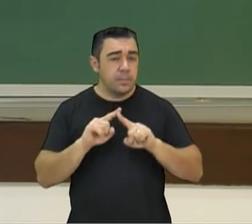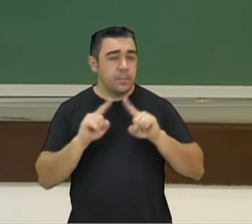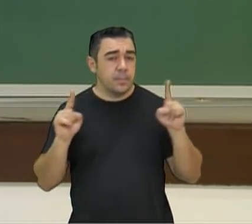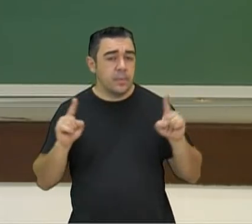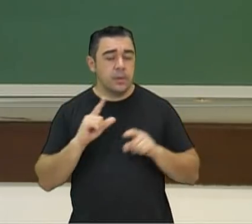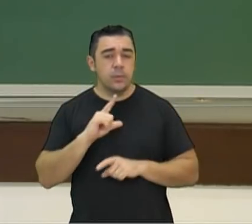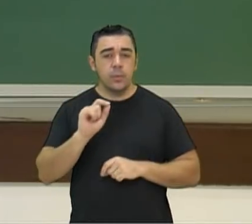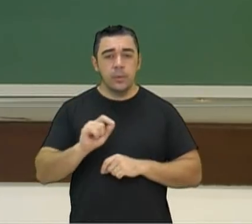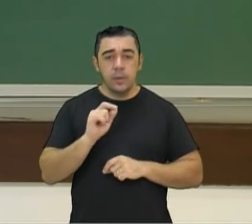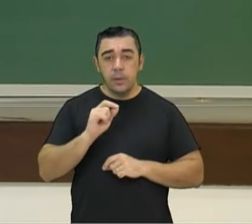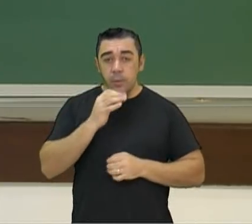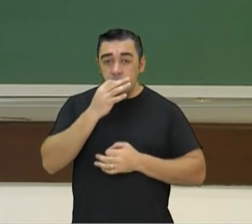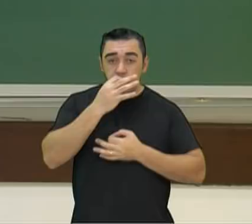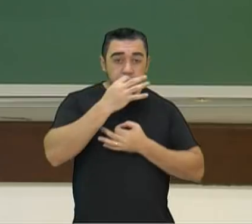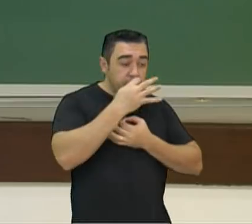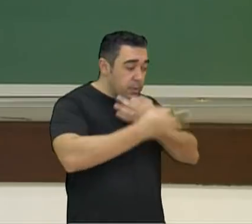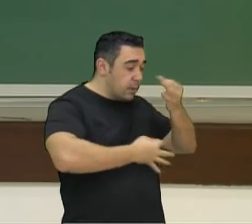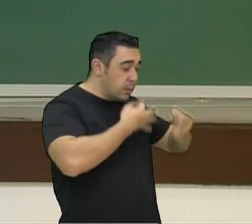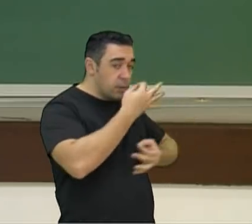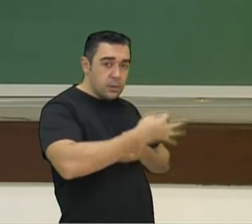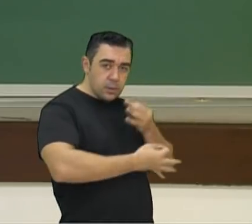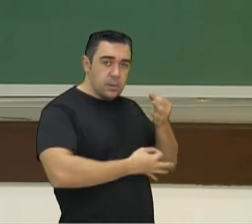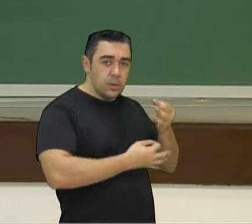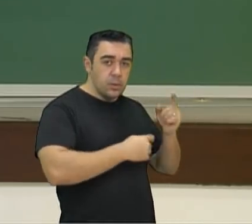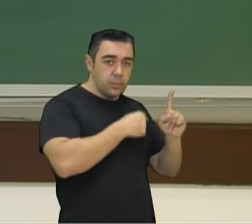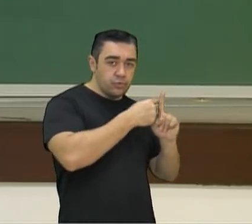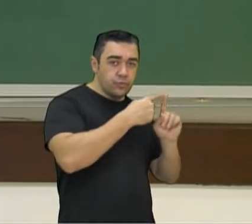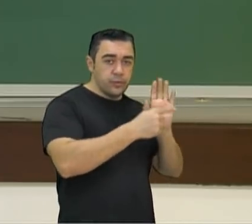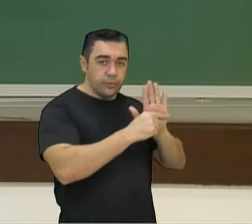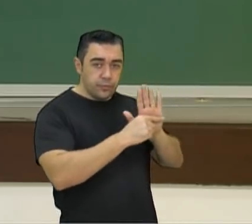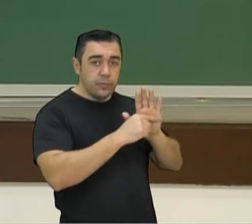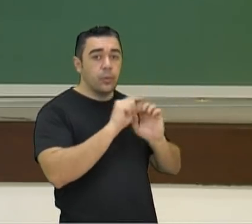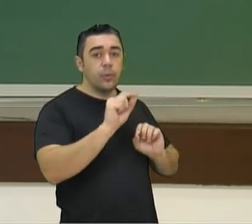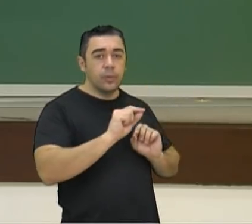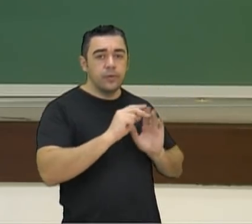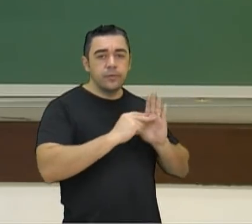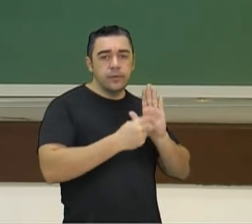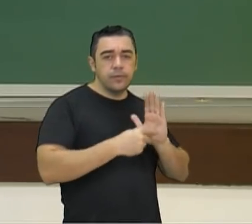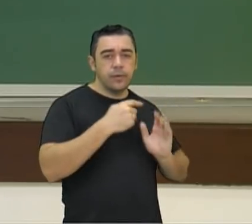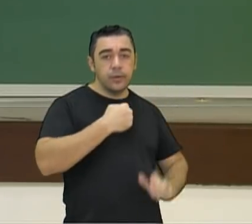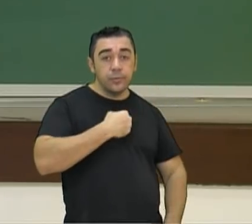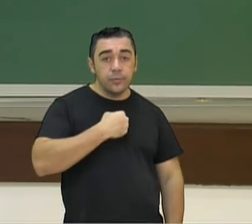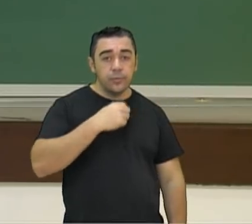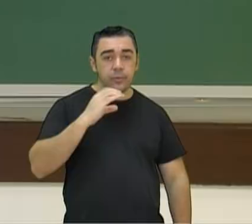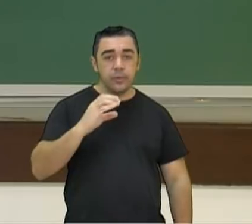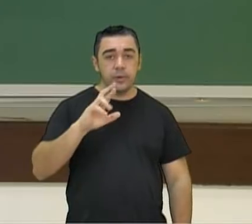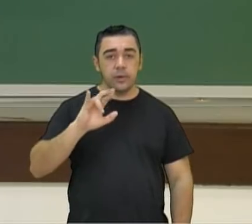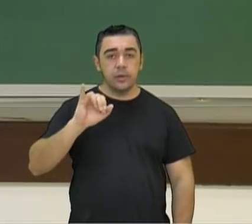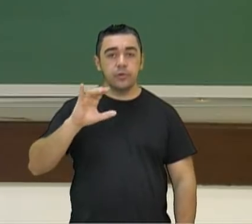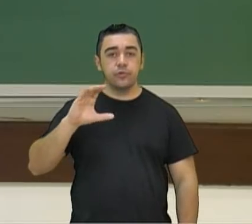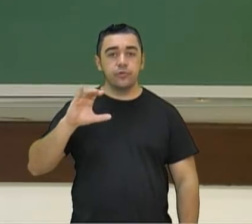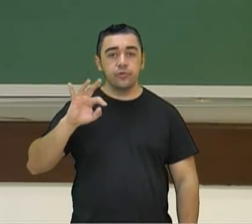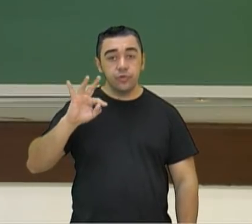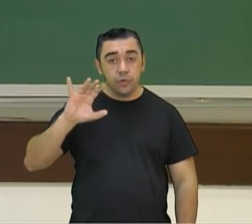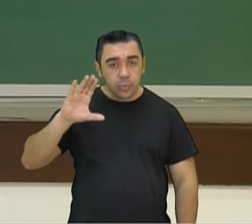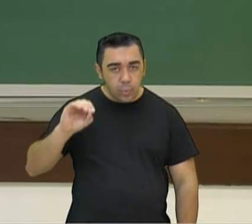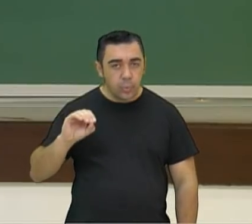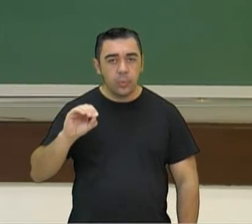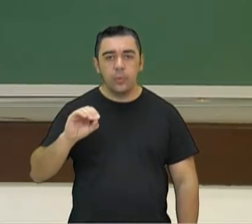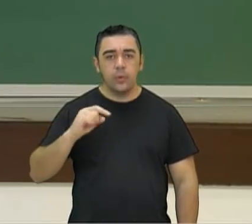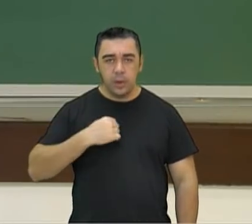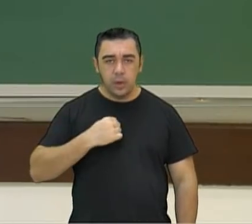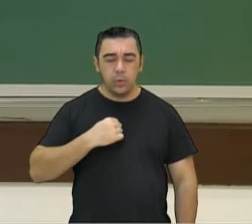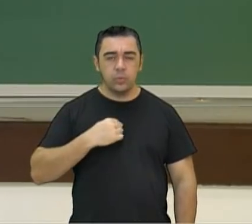a opinião e quando ele aponta os aspectos positivos e negativos, ele está sendo crítico, né? Ele está fazendo o papel do crítico, está